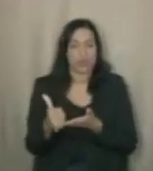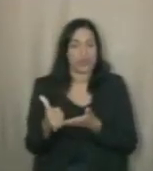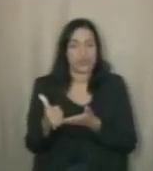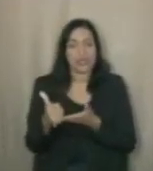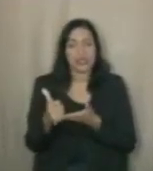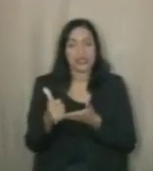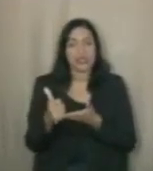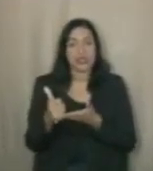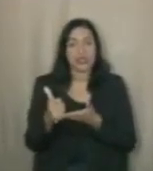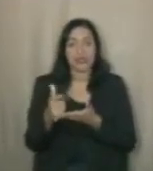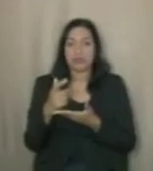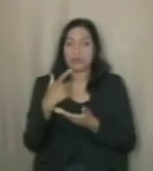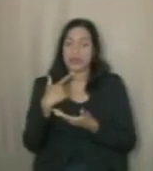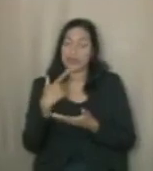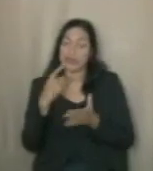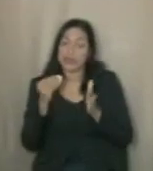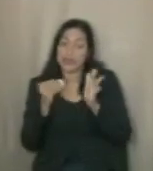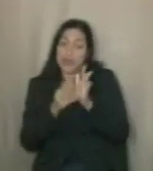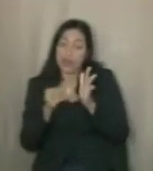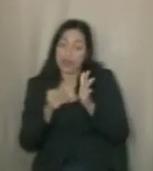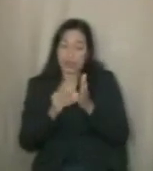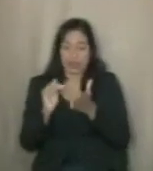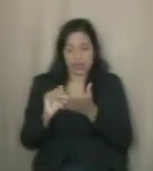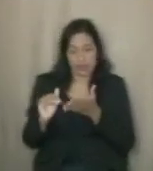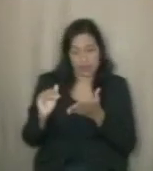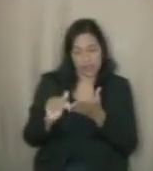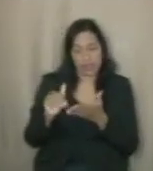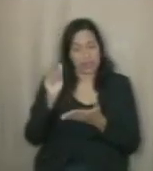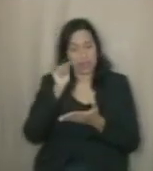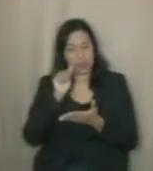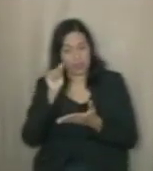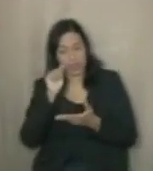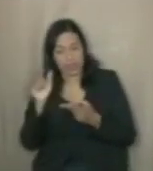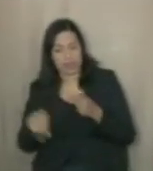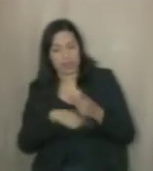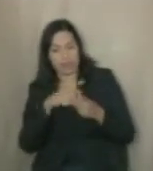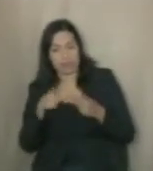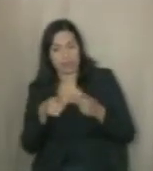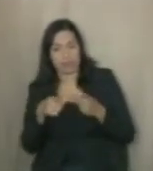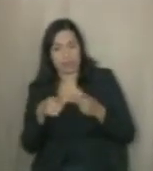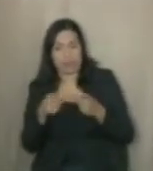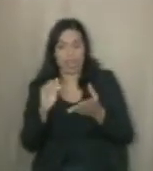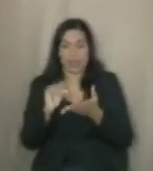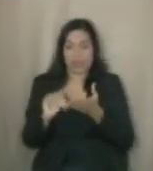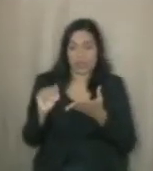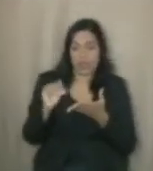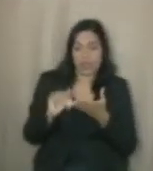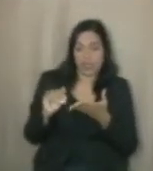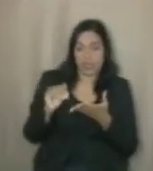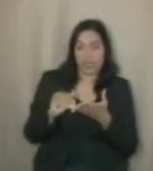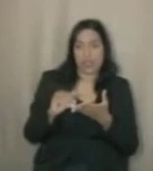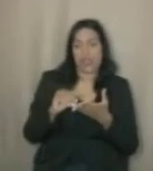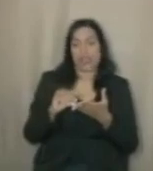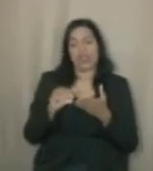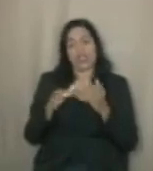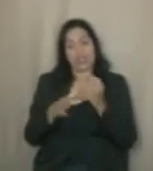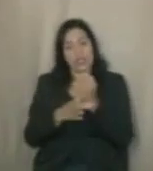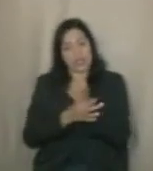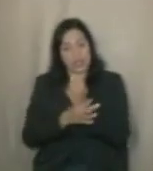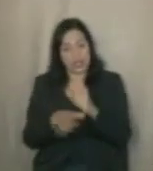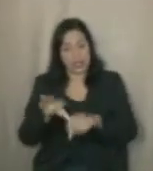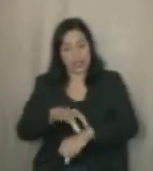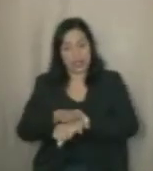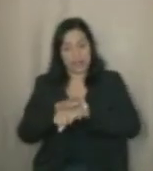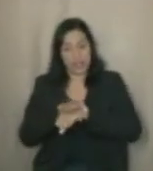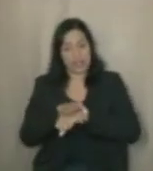falar pela pasta não estava secretária da mulher não estava a Secretária de Defesa Social para dizer Olha